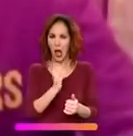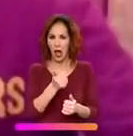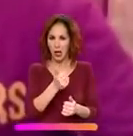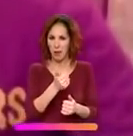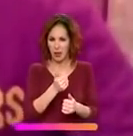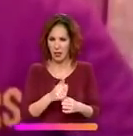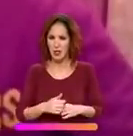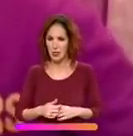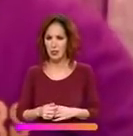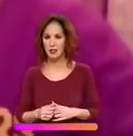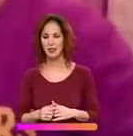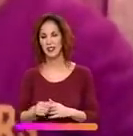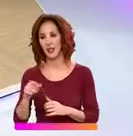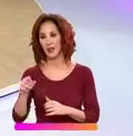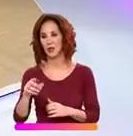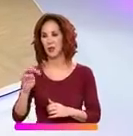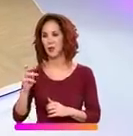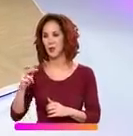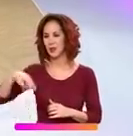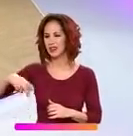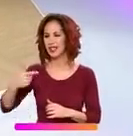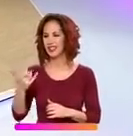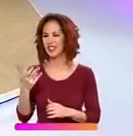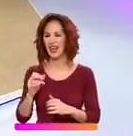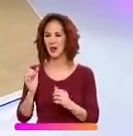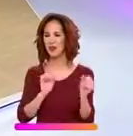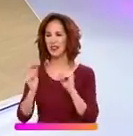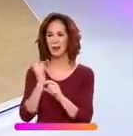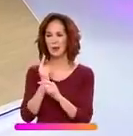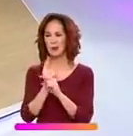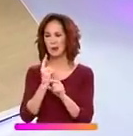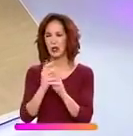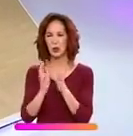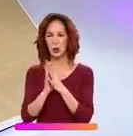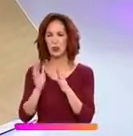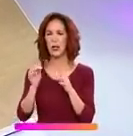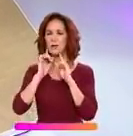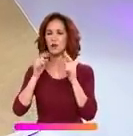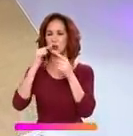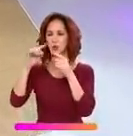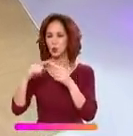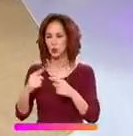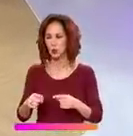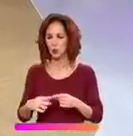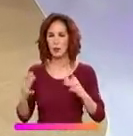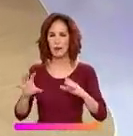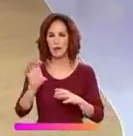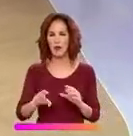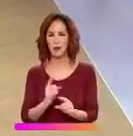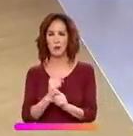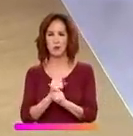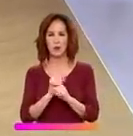Este, seja que música for, está sempre igual a dançar. Isabel, como é que correu aí em casa? A Isabel deu tudo. Santiago. Como é que fica